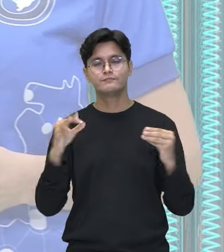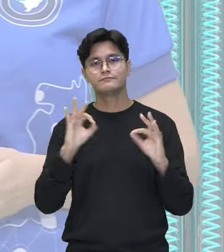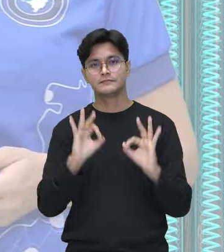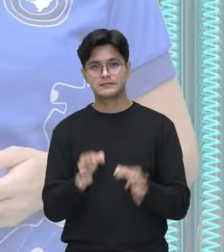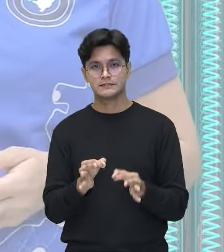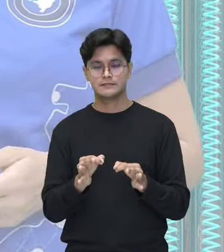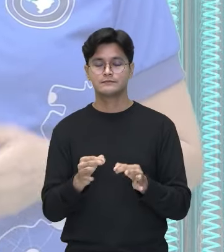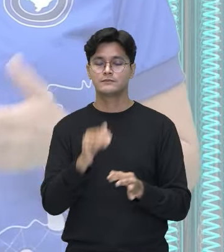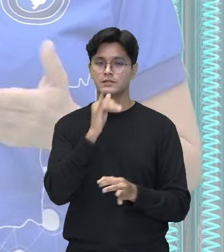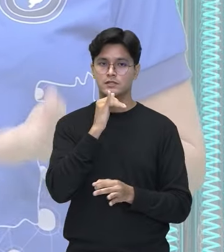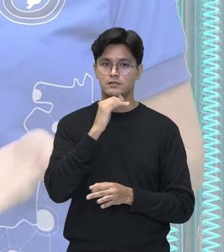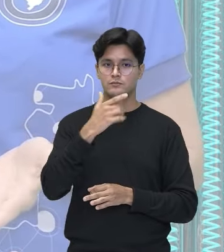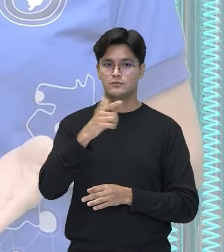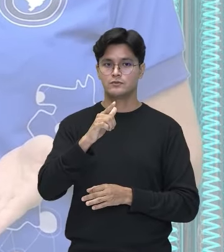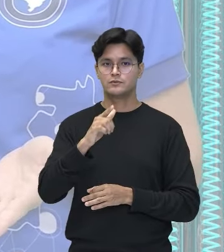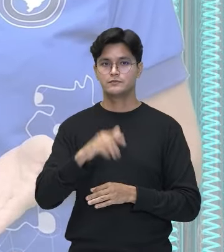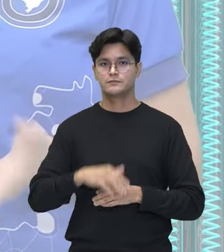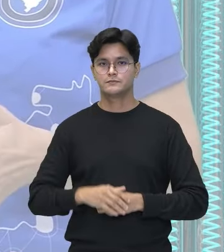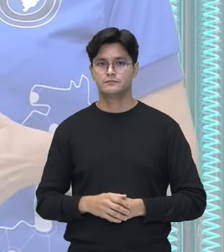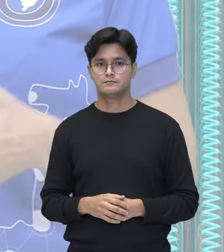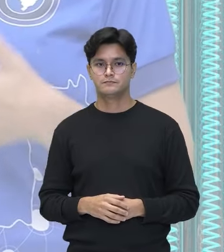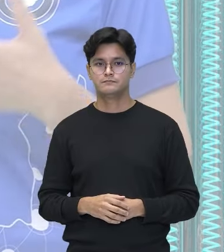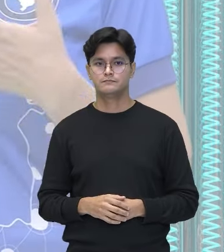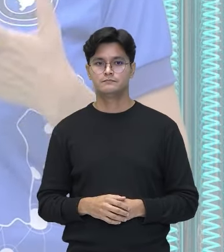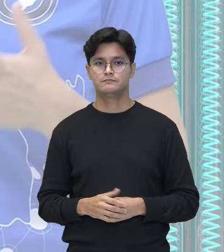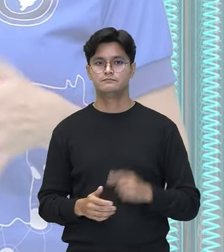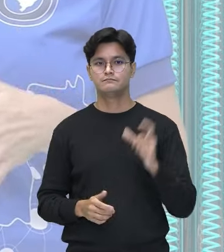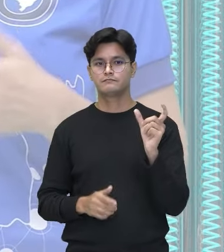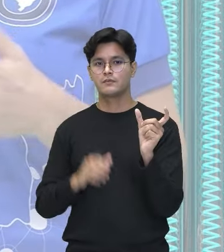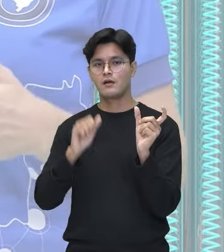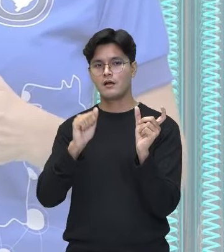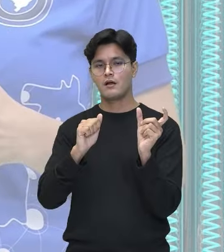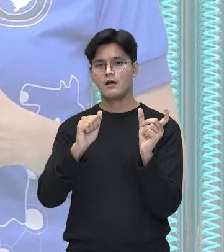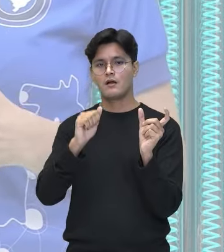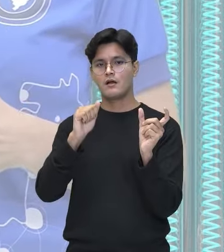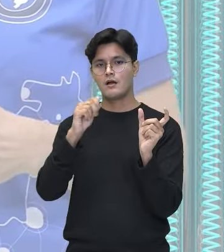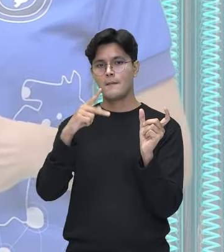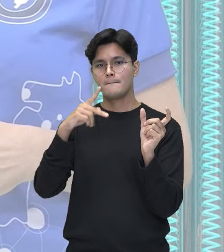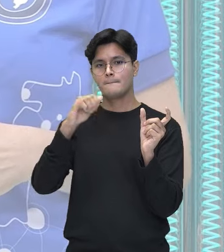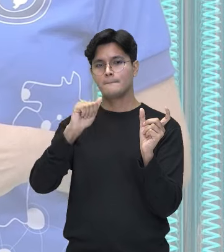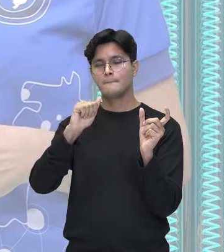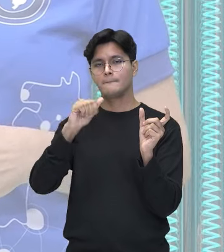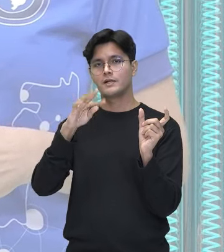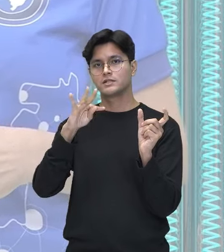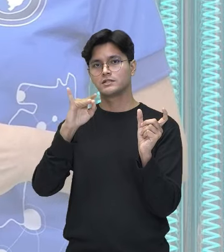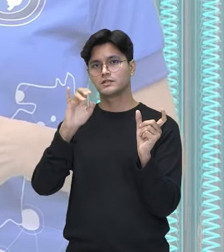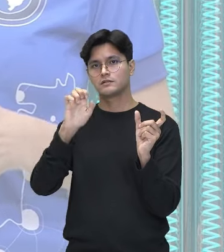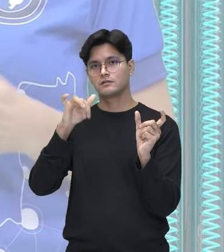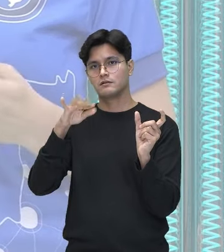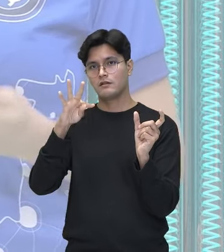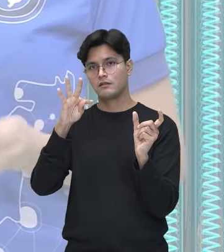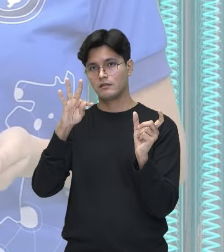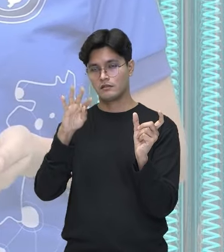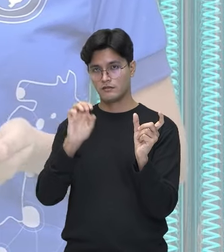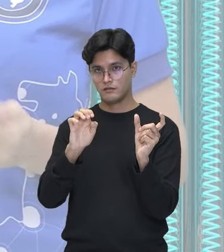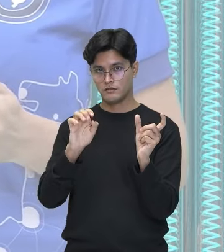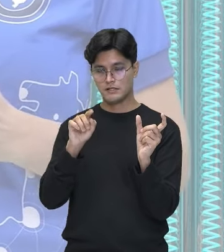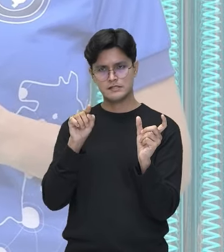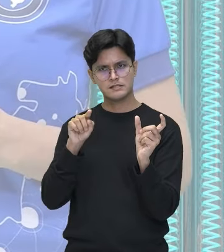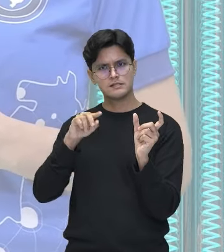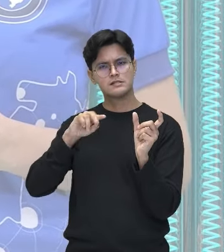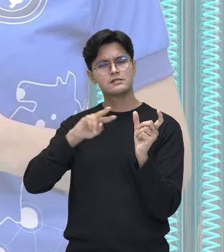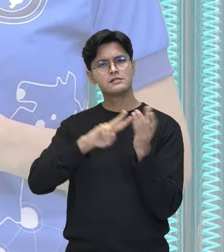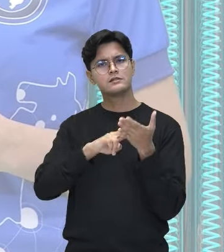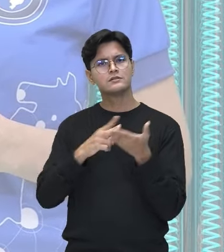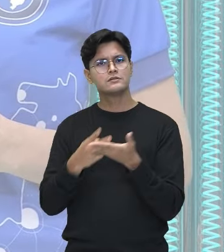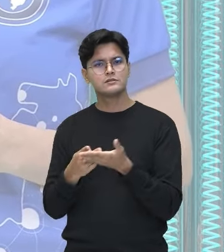mais um exemplo. Patient, que é paciente ou paciência, né? Que é a palavra paciente. Quando eu coloco